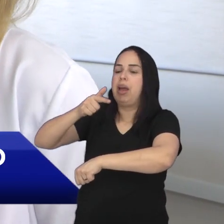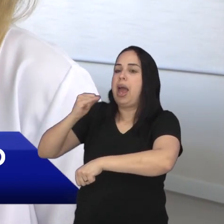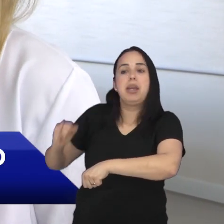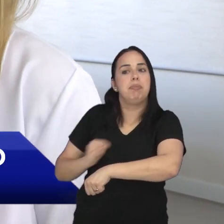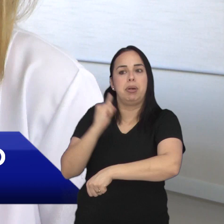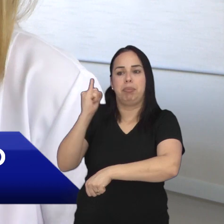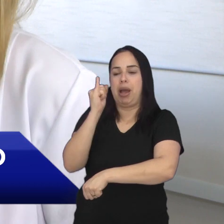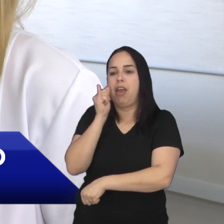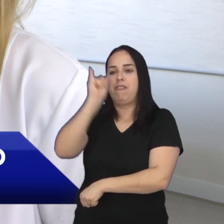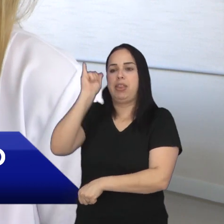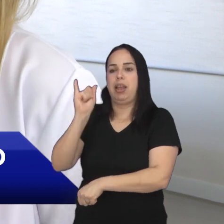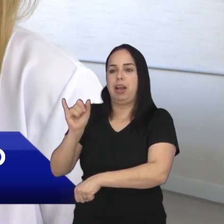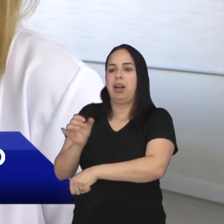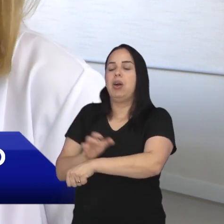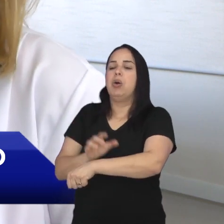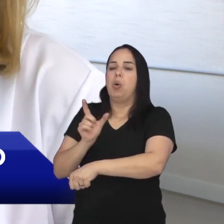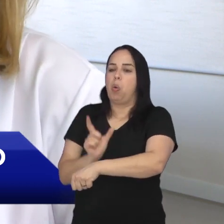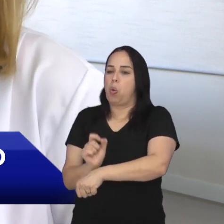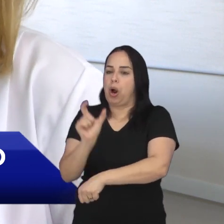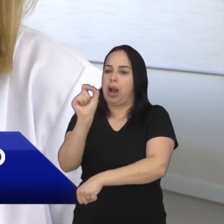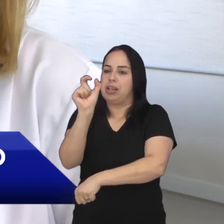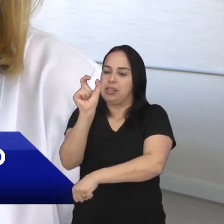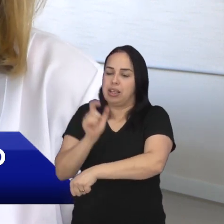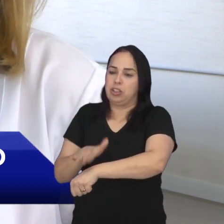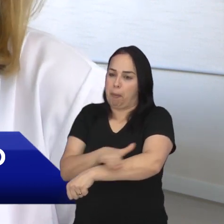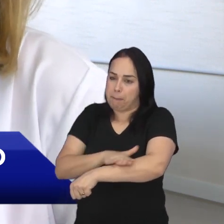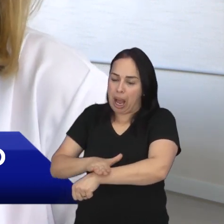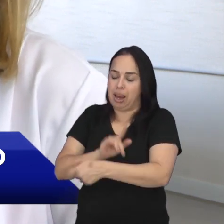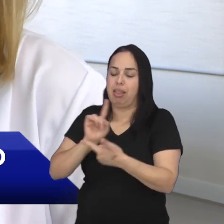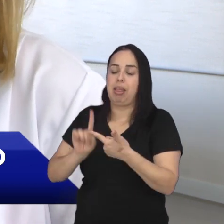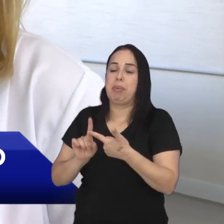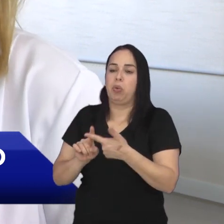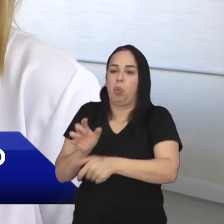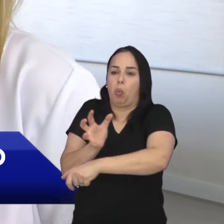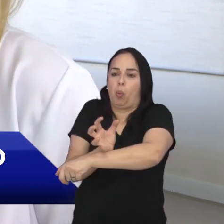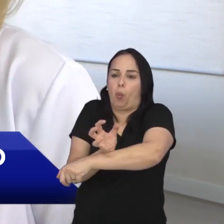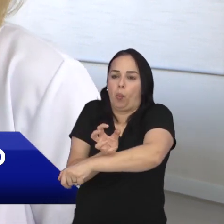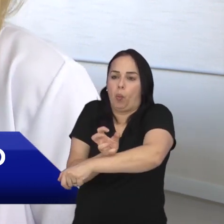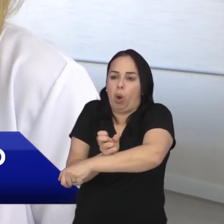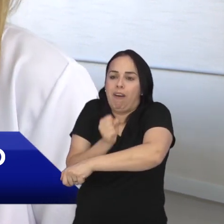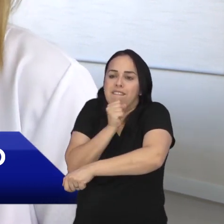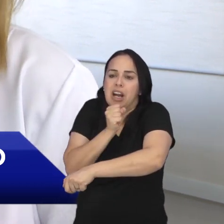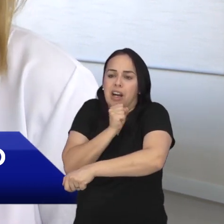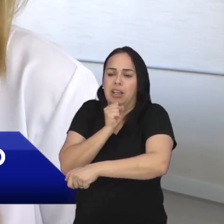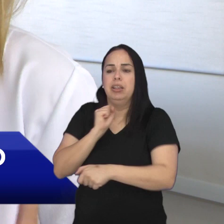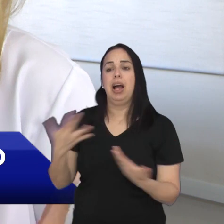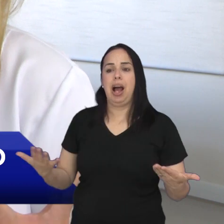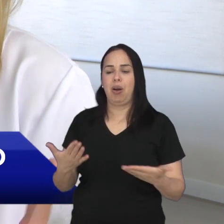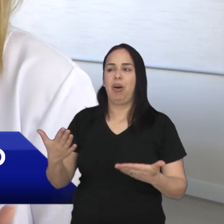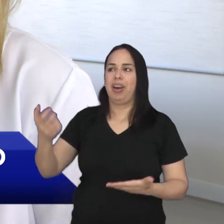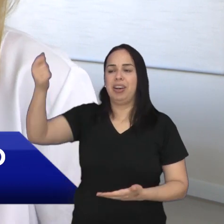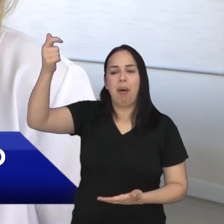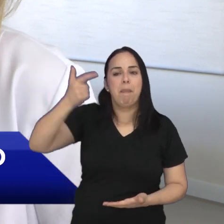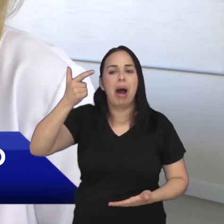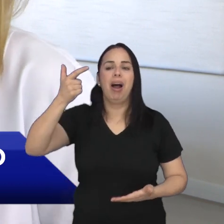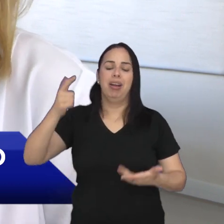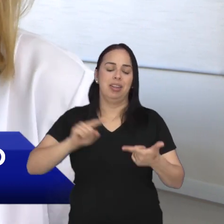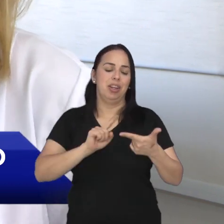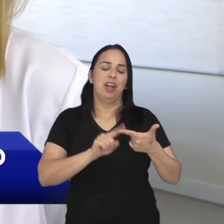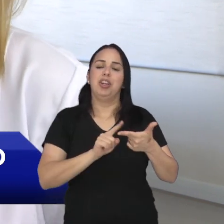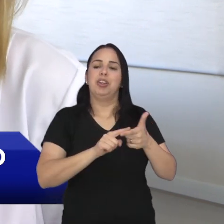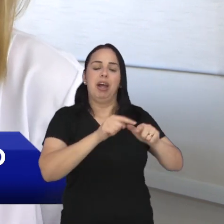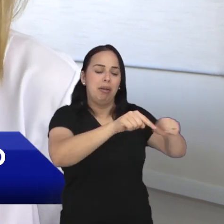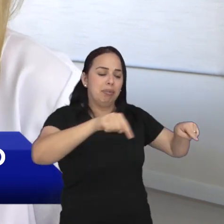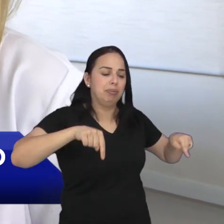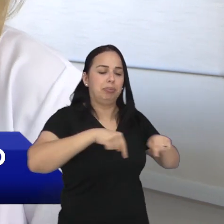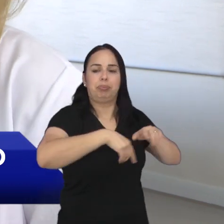fundamental para evitar o câncer de pele, o envelhecimento a longo prazo. E assim, nessa época de exposição ao sol, de